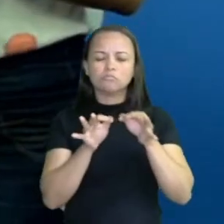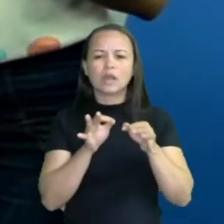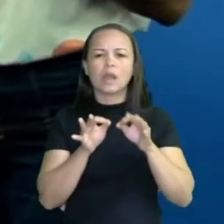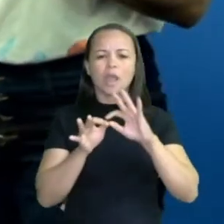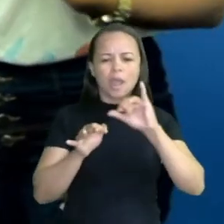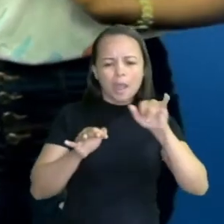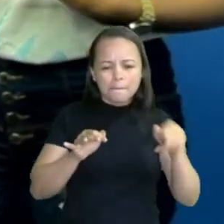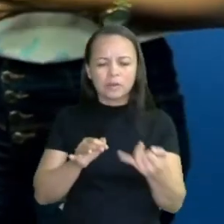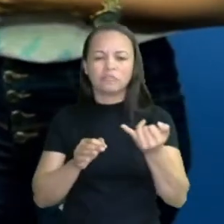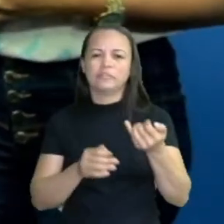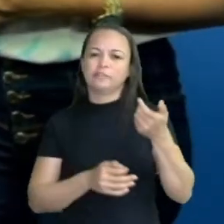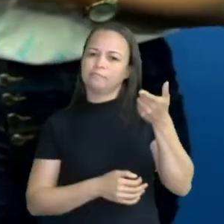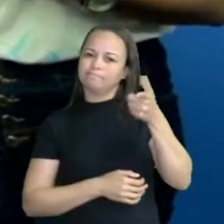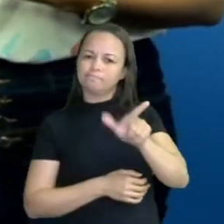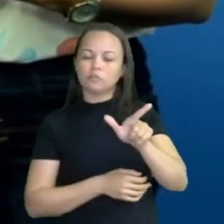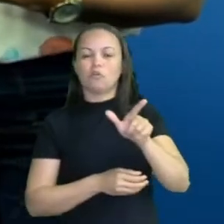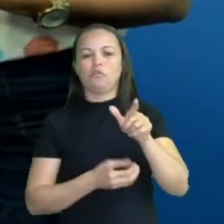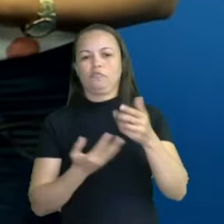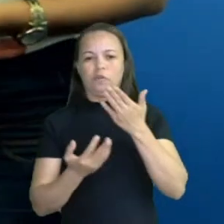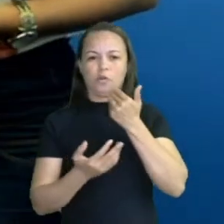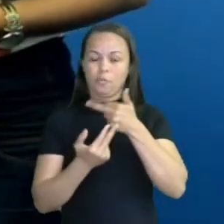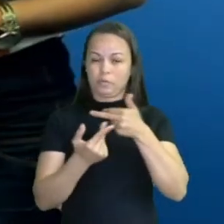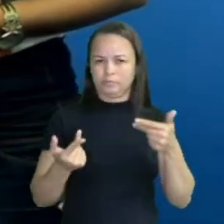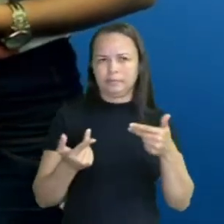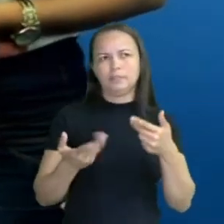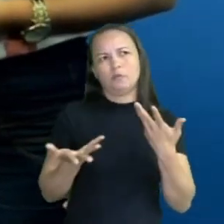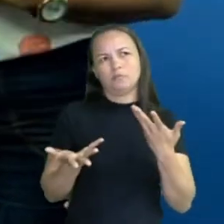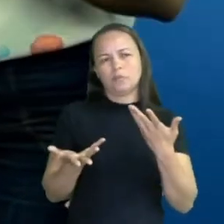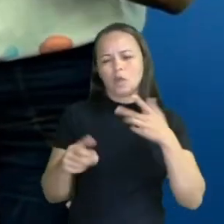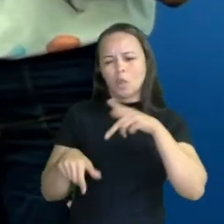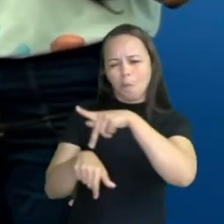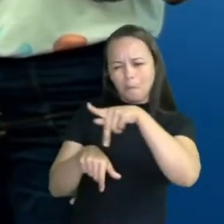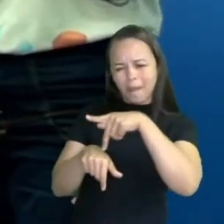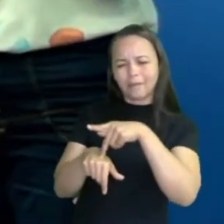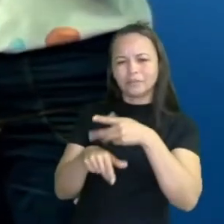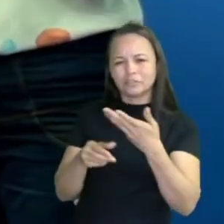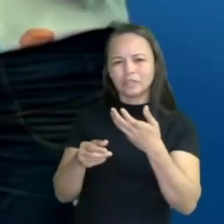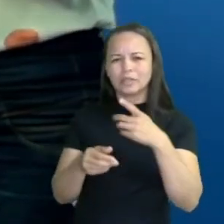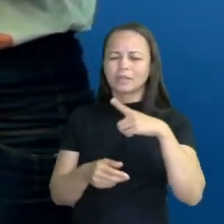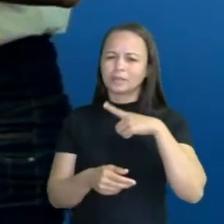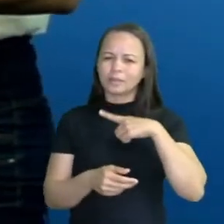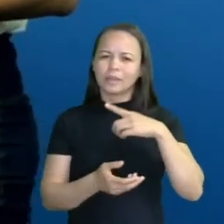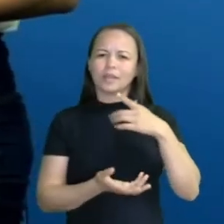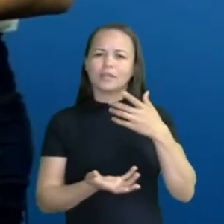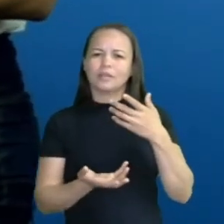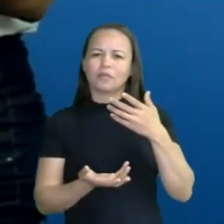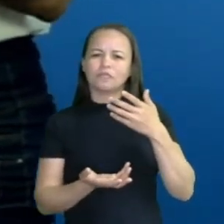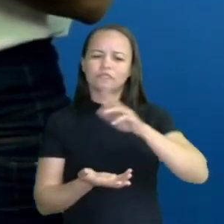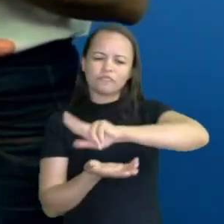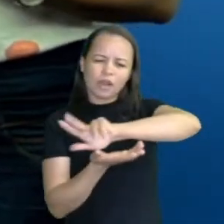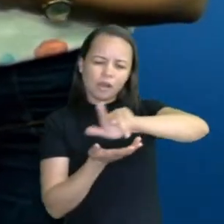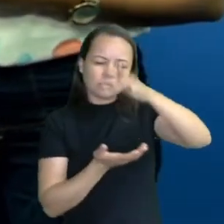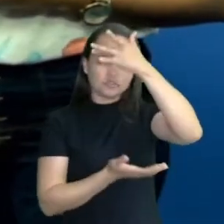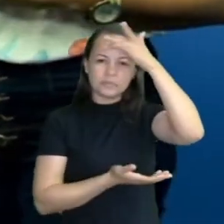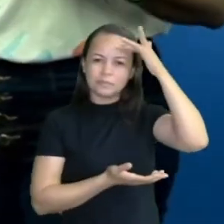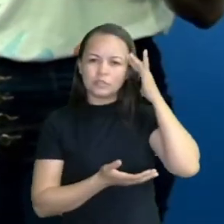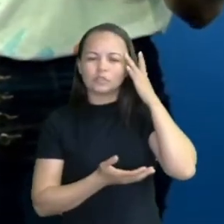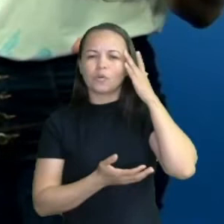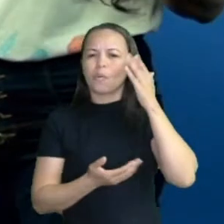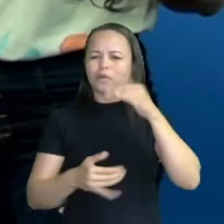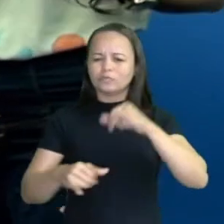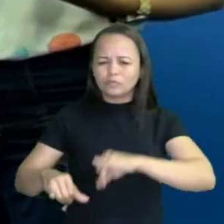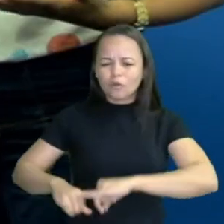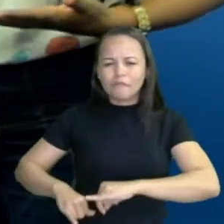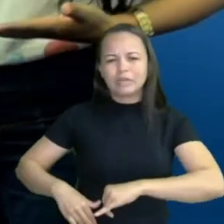Então, em um país que tem tanta gente passando fome, em vez de nós estarmos jogando comida fora, vamos reaproveitar e